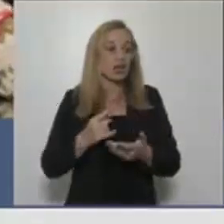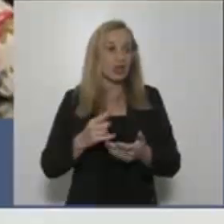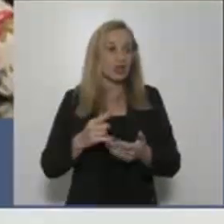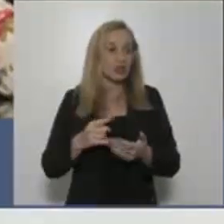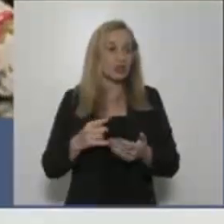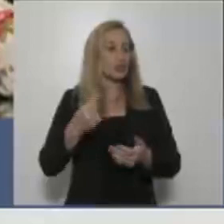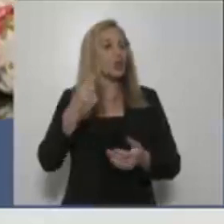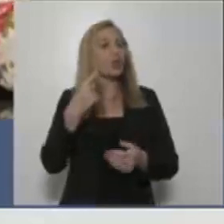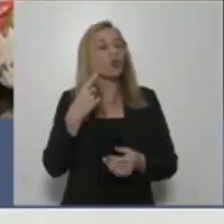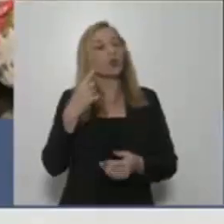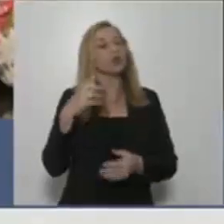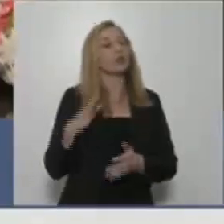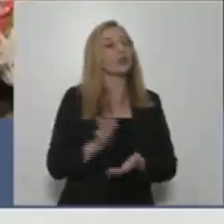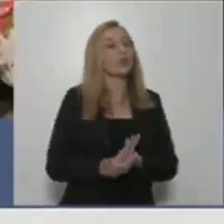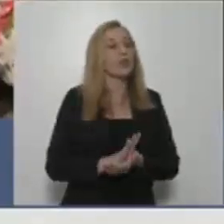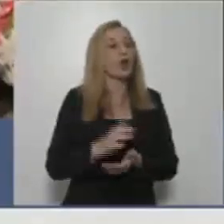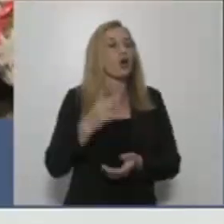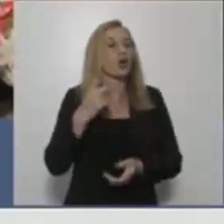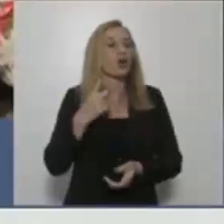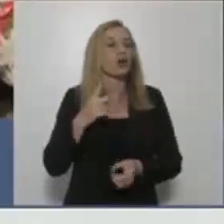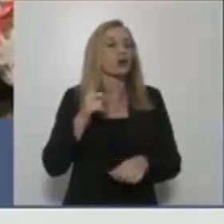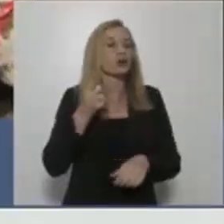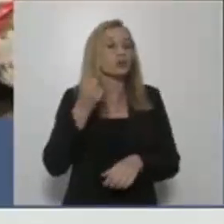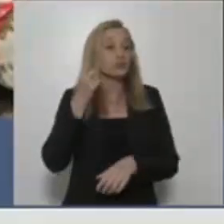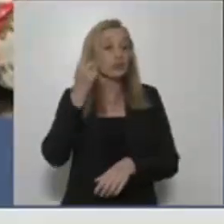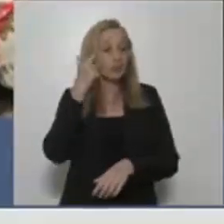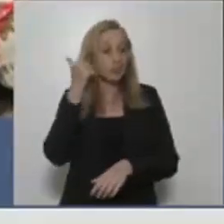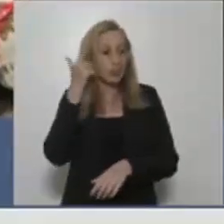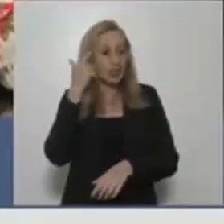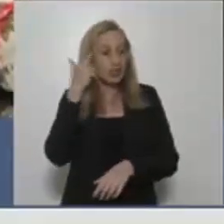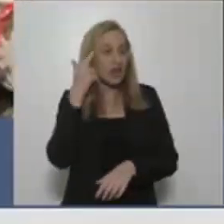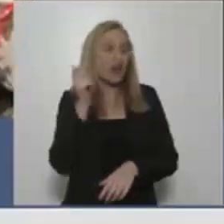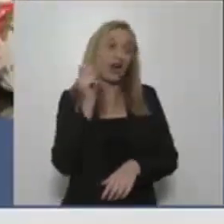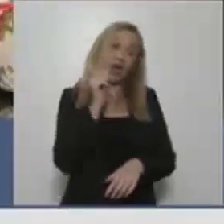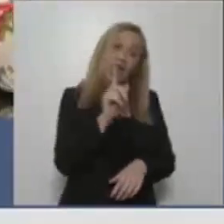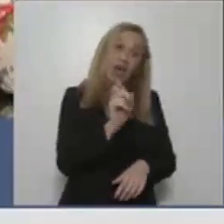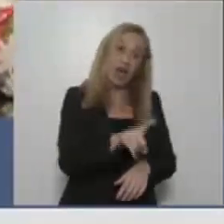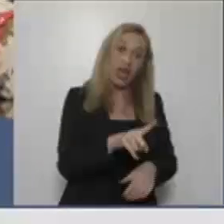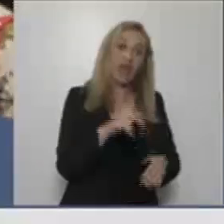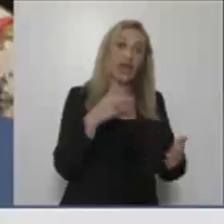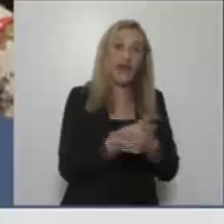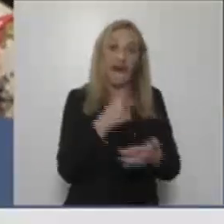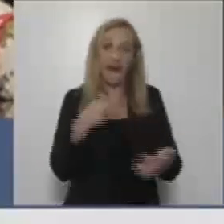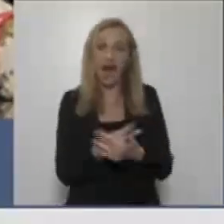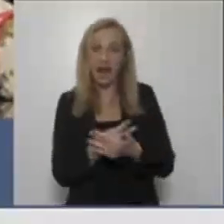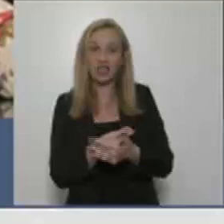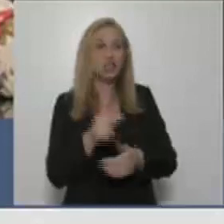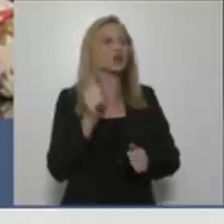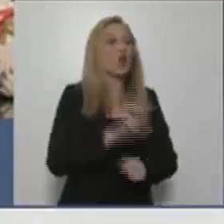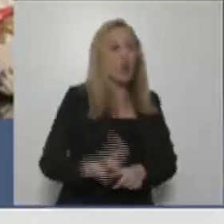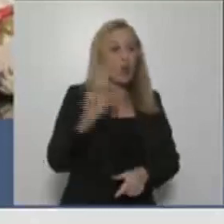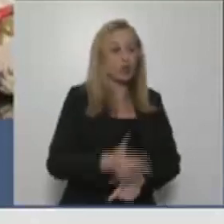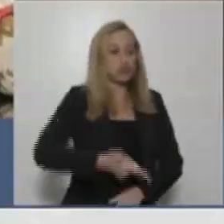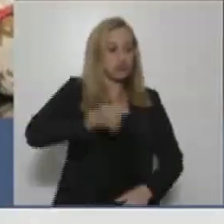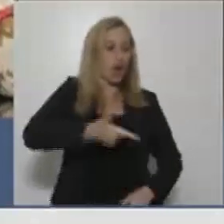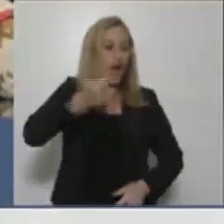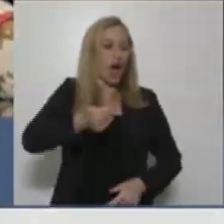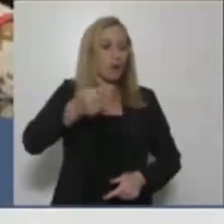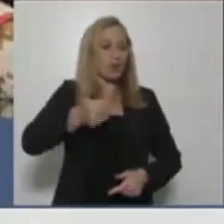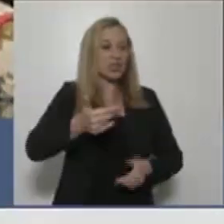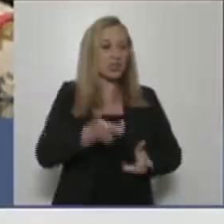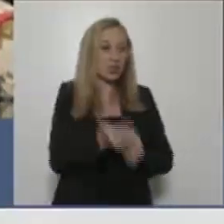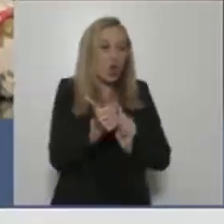ponto de vista, da mesma forma que o porte de armas também o é. Afinal, se a gente der arma na mão de todo